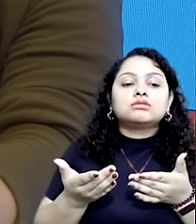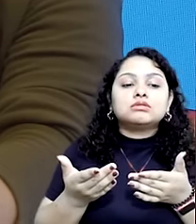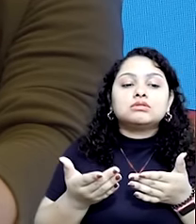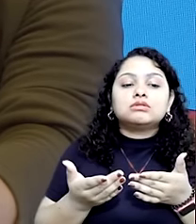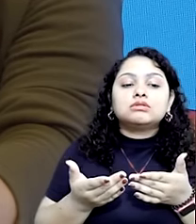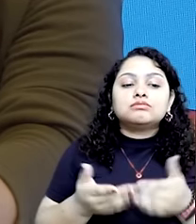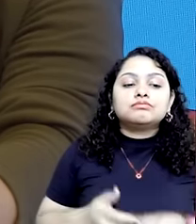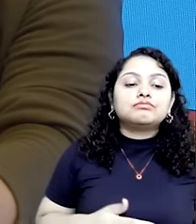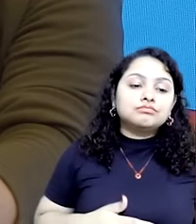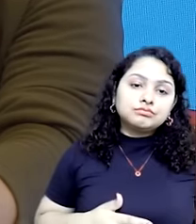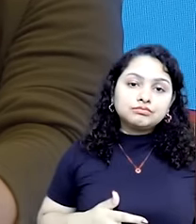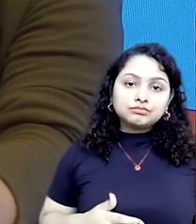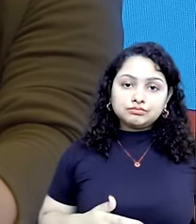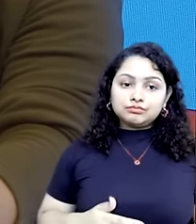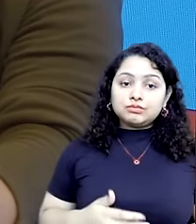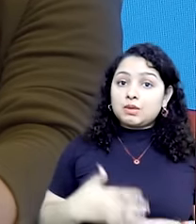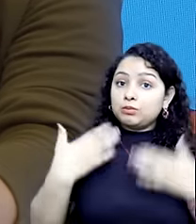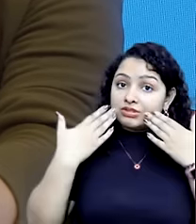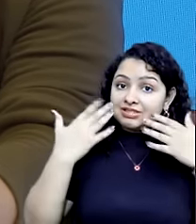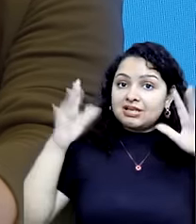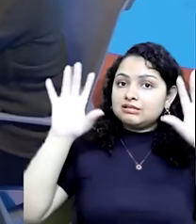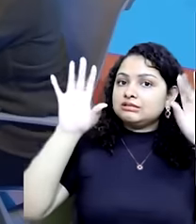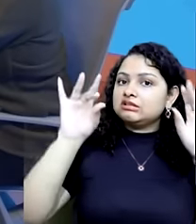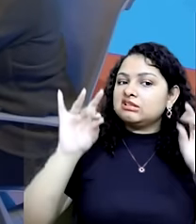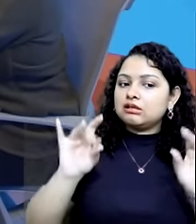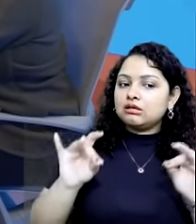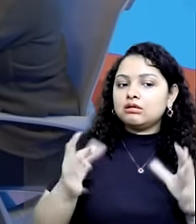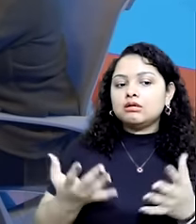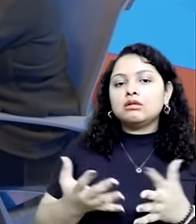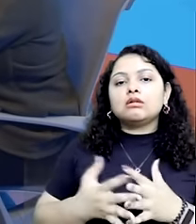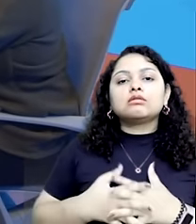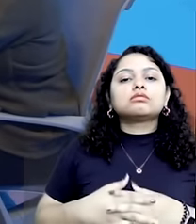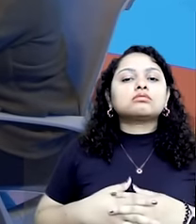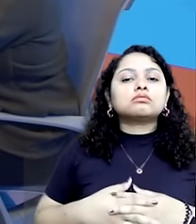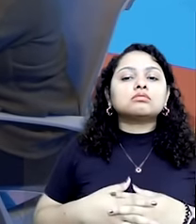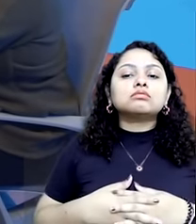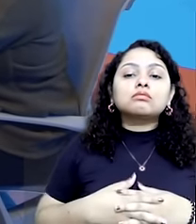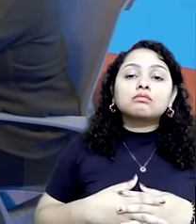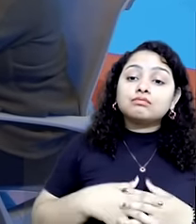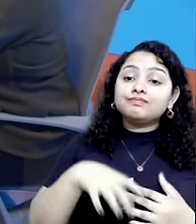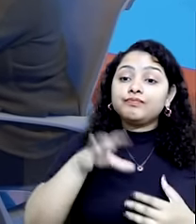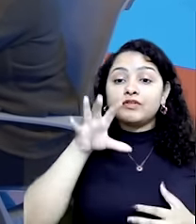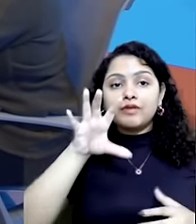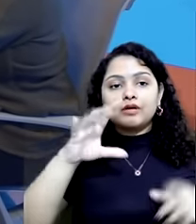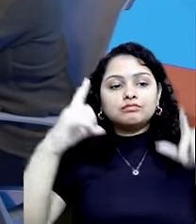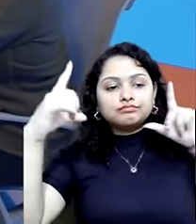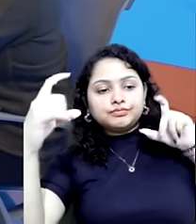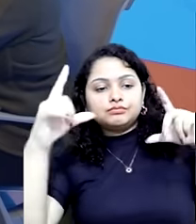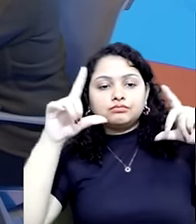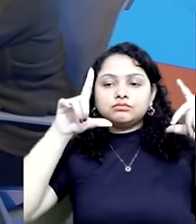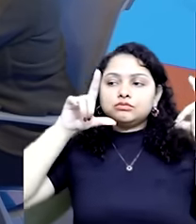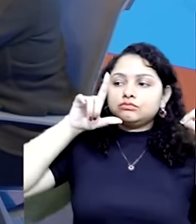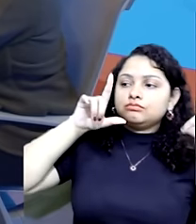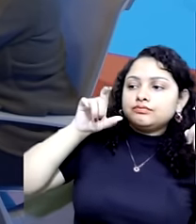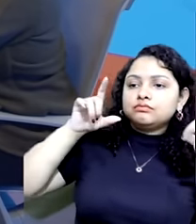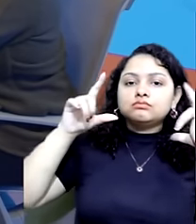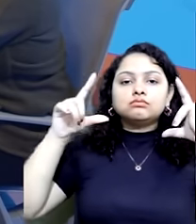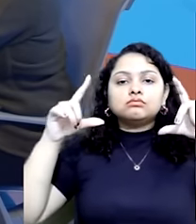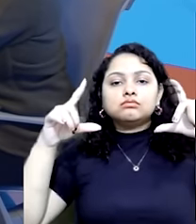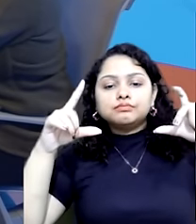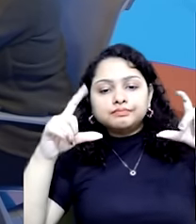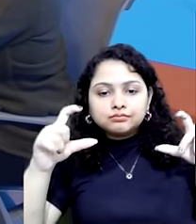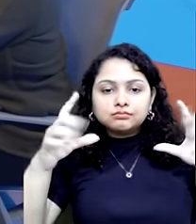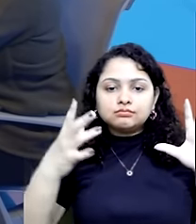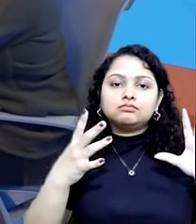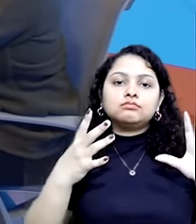causar né Eh mostrar muitos detalhes entendeu preciso mostrar e e de vários ângulos diferentes realmente dar aquele foco